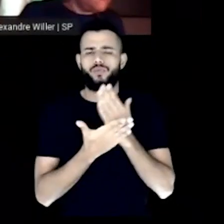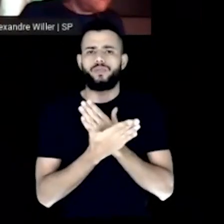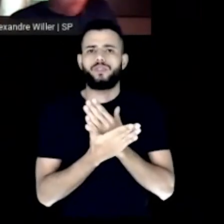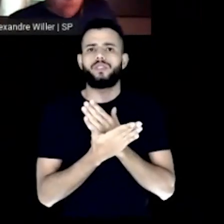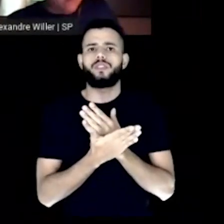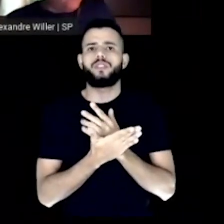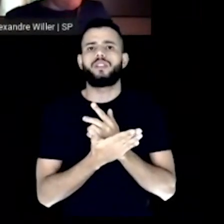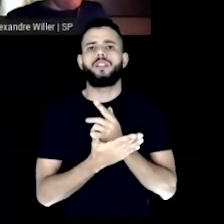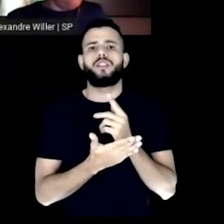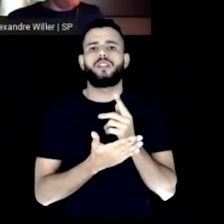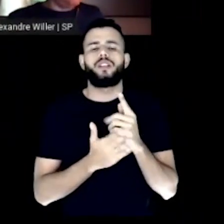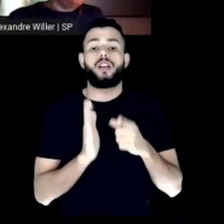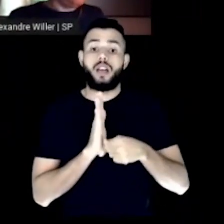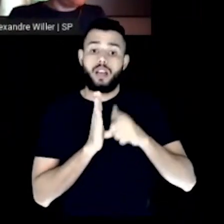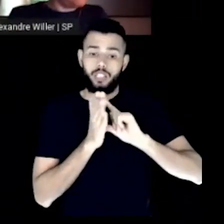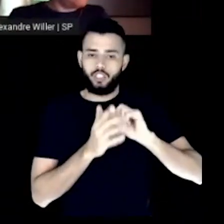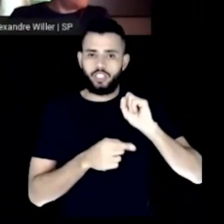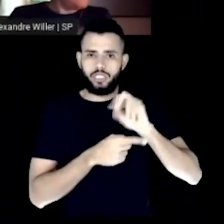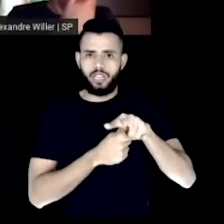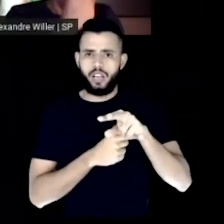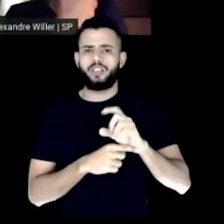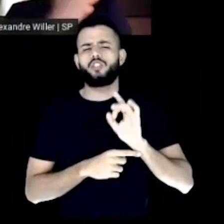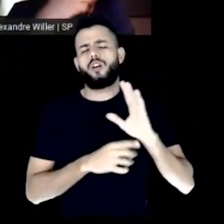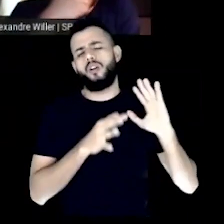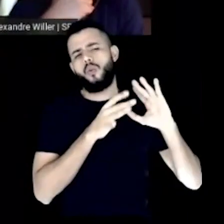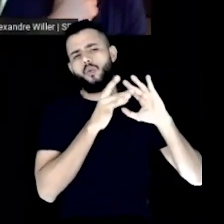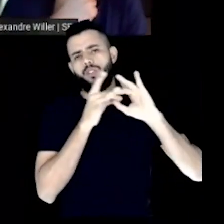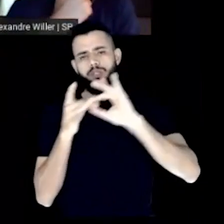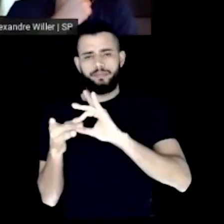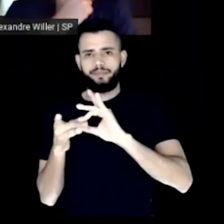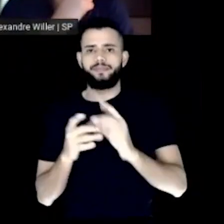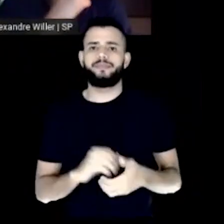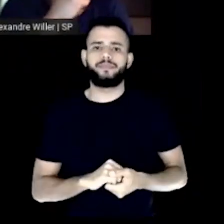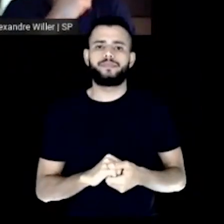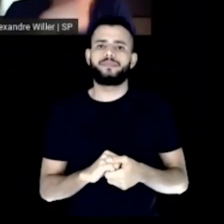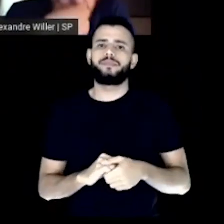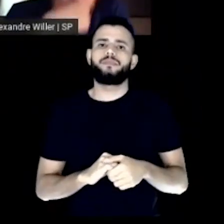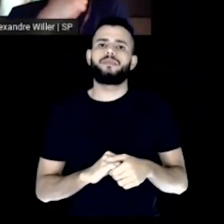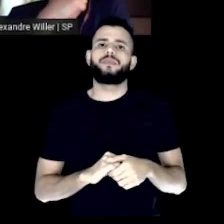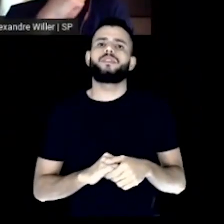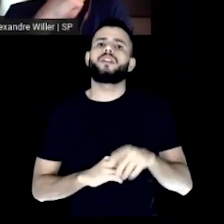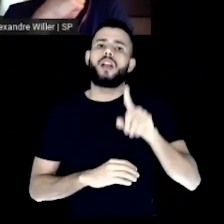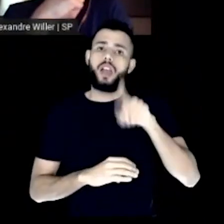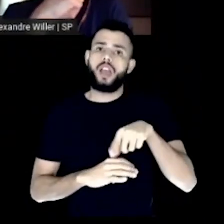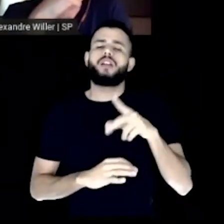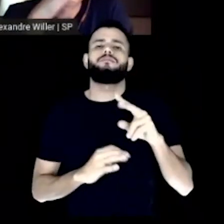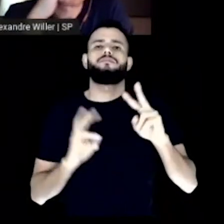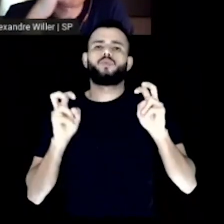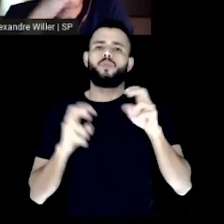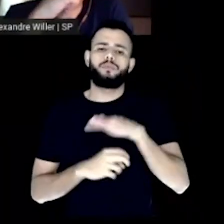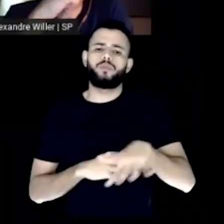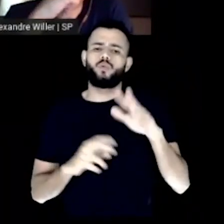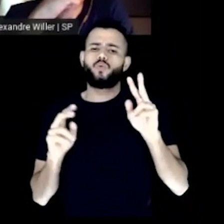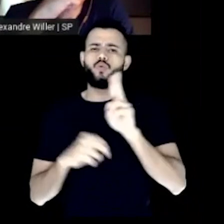Frontispício, ele... Até mesmo antes de entrar, né, só para dar uma contextualizada, ele gira muito em torno